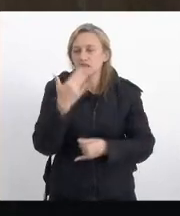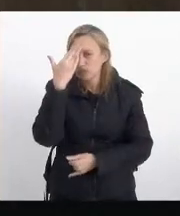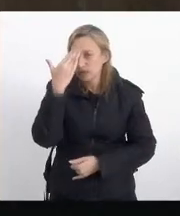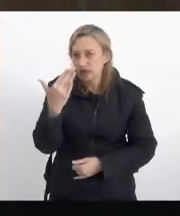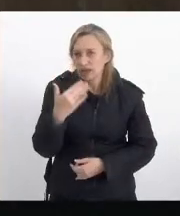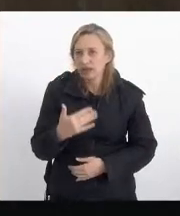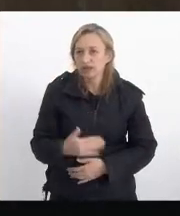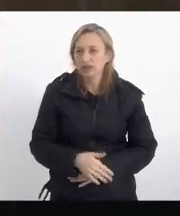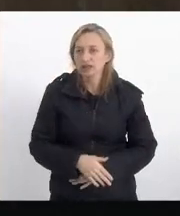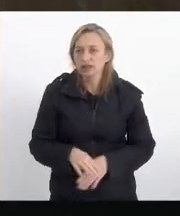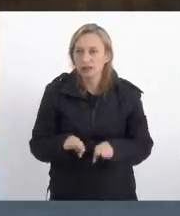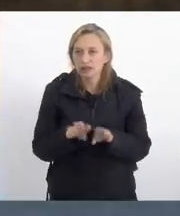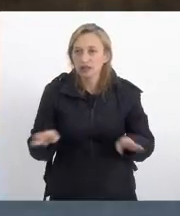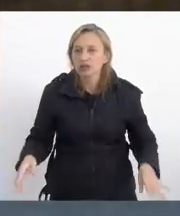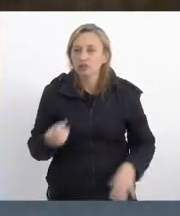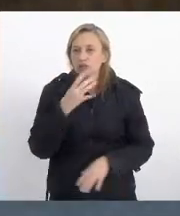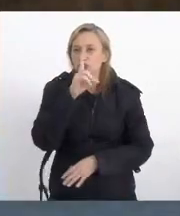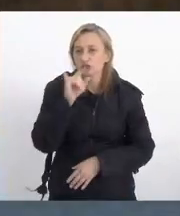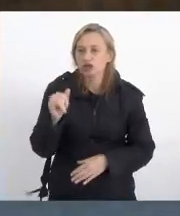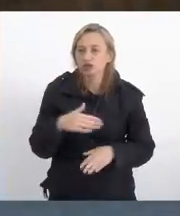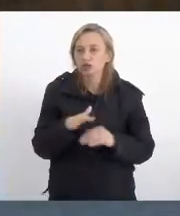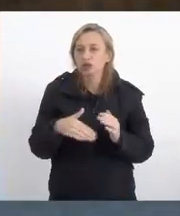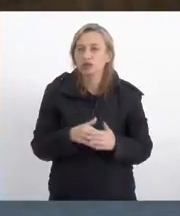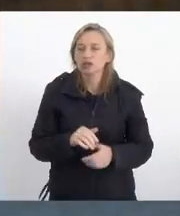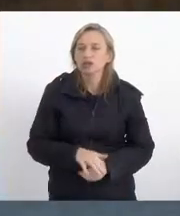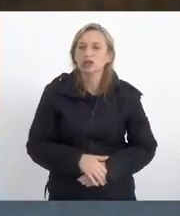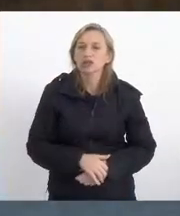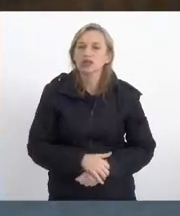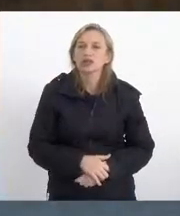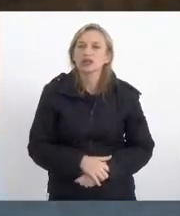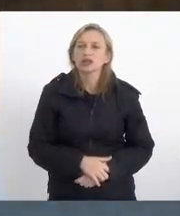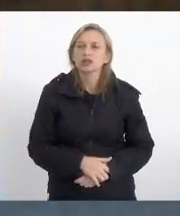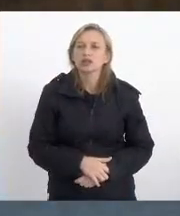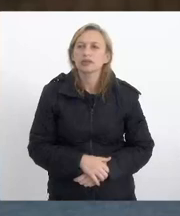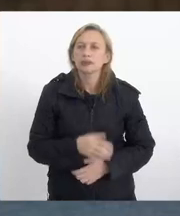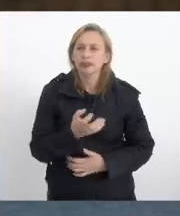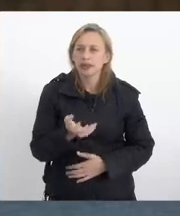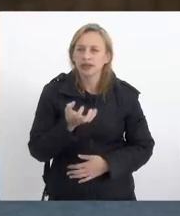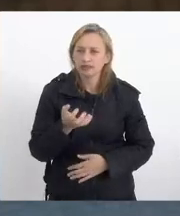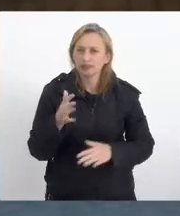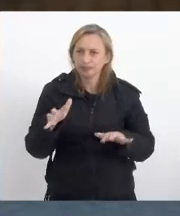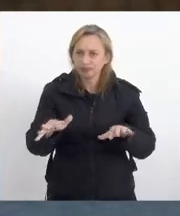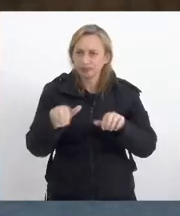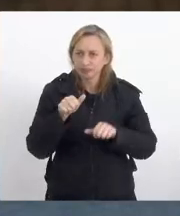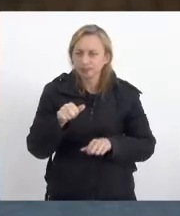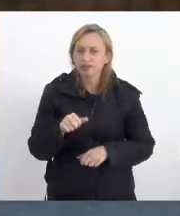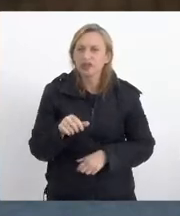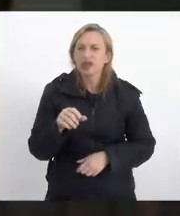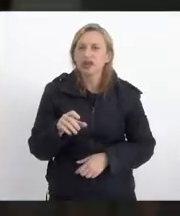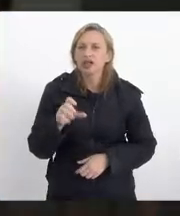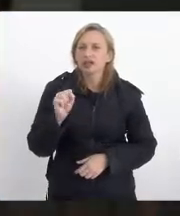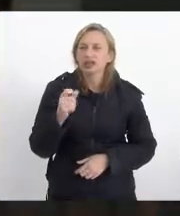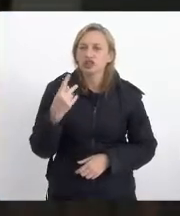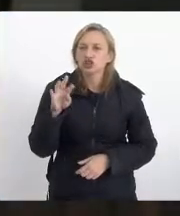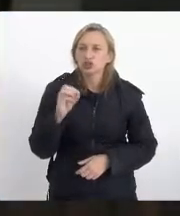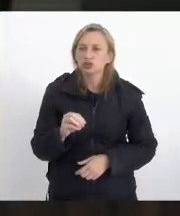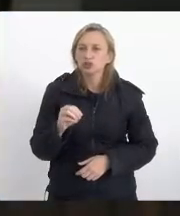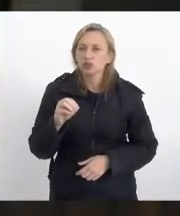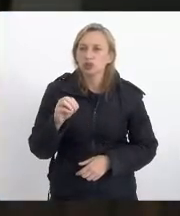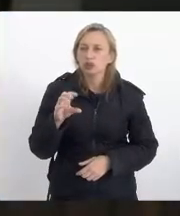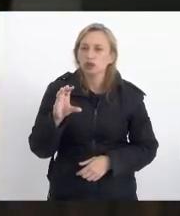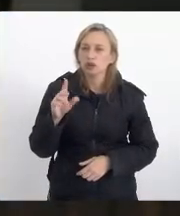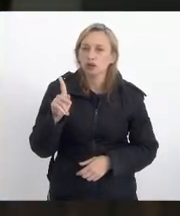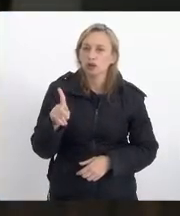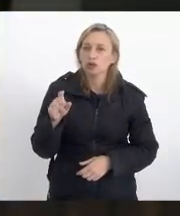obrigado, obrigado à mesa. Bom dia para todos. Obrigado. Quero chamar o Sargento Portugal.